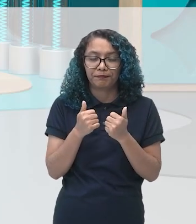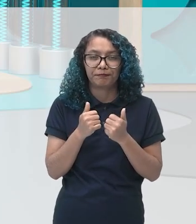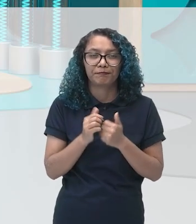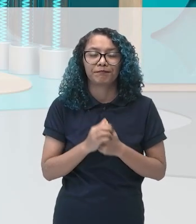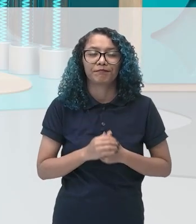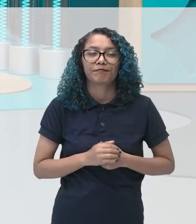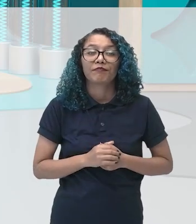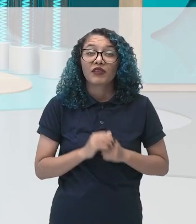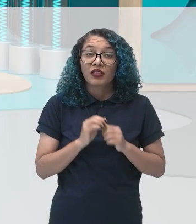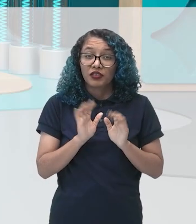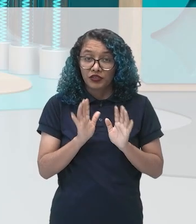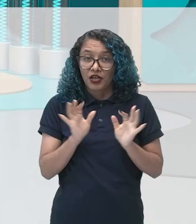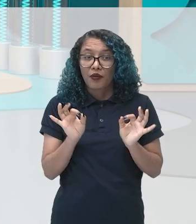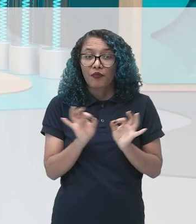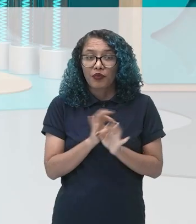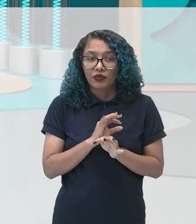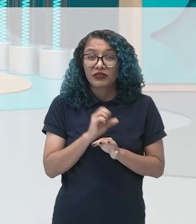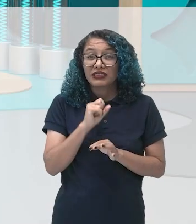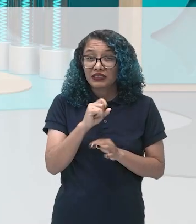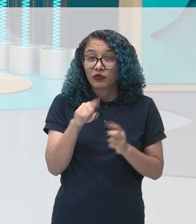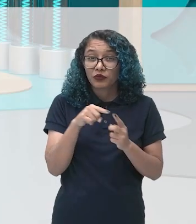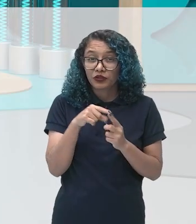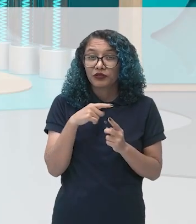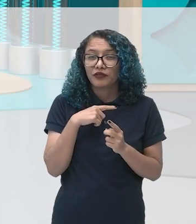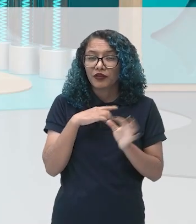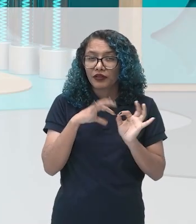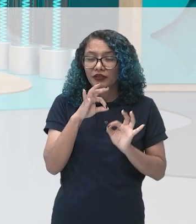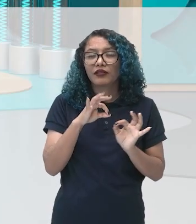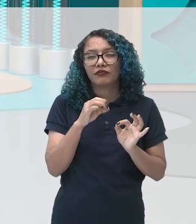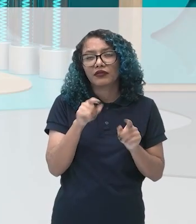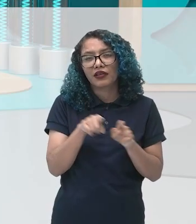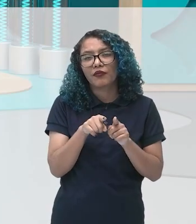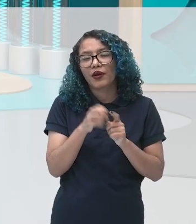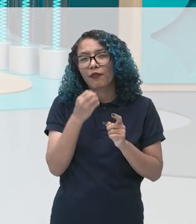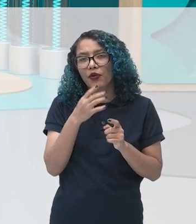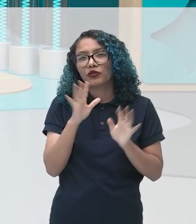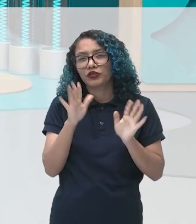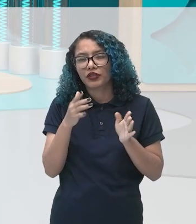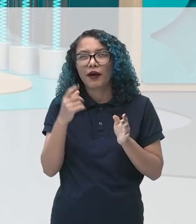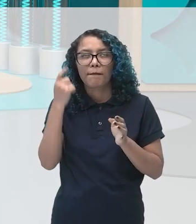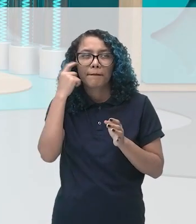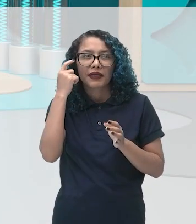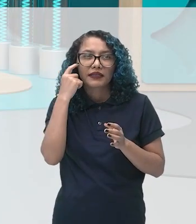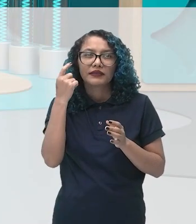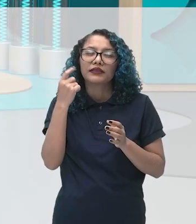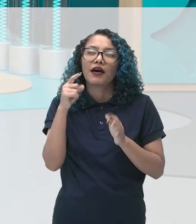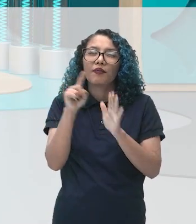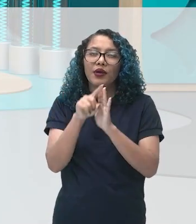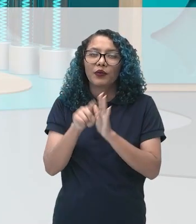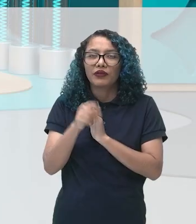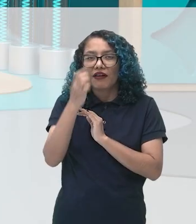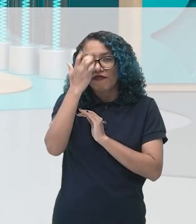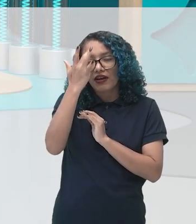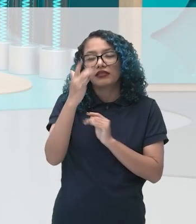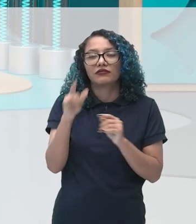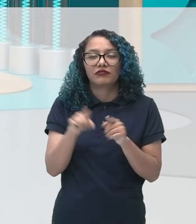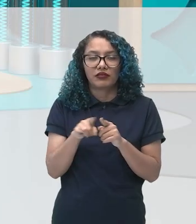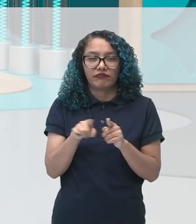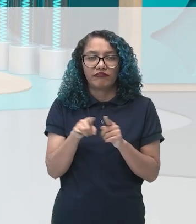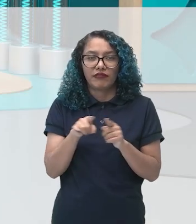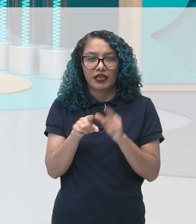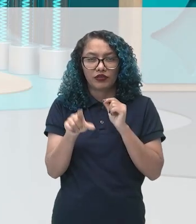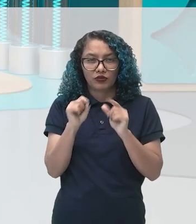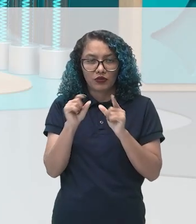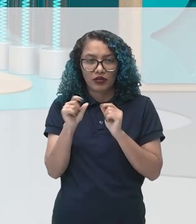objetivo fixado, fica mais fácil de pensar nas perguntas, tá bom? Indo adiante, o